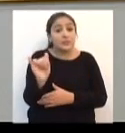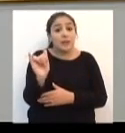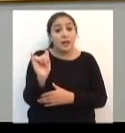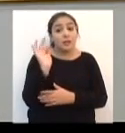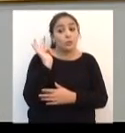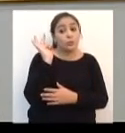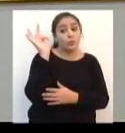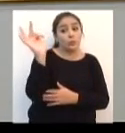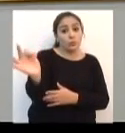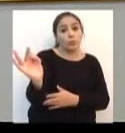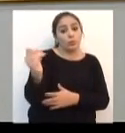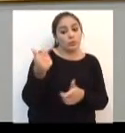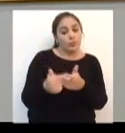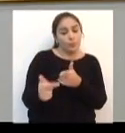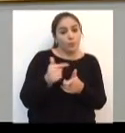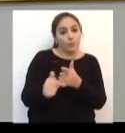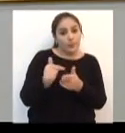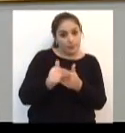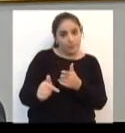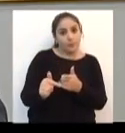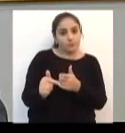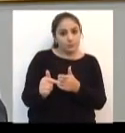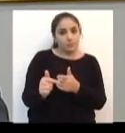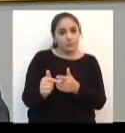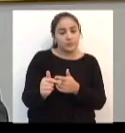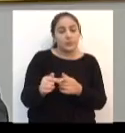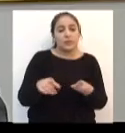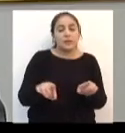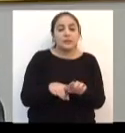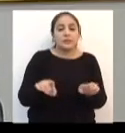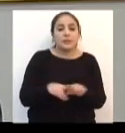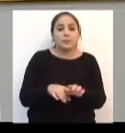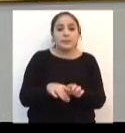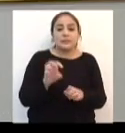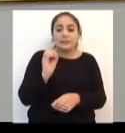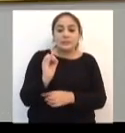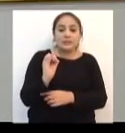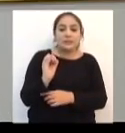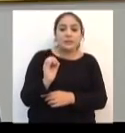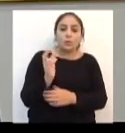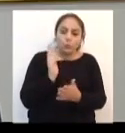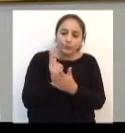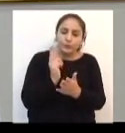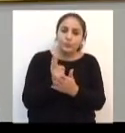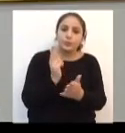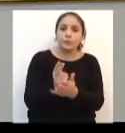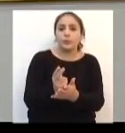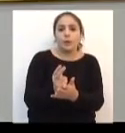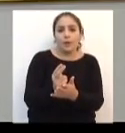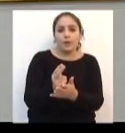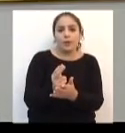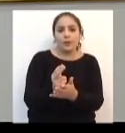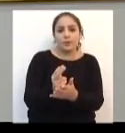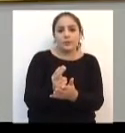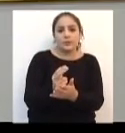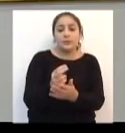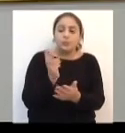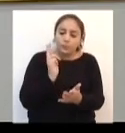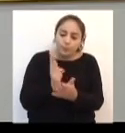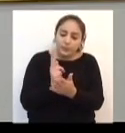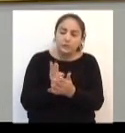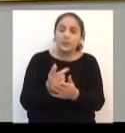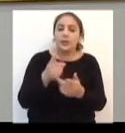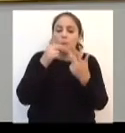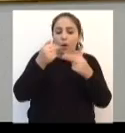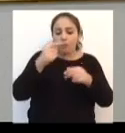período mais prolongado de crise econômica, onde a dificuldade pelos repasses, tanto os federais como estaduais, se